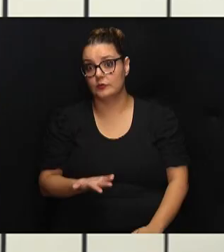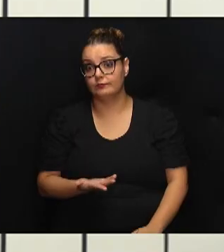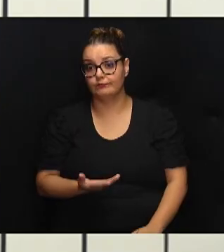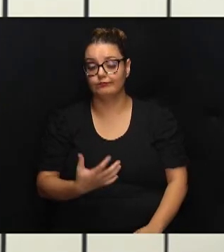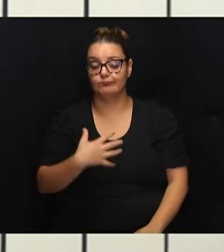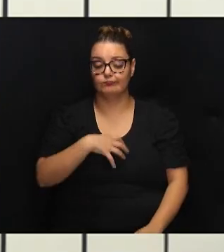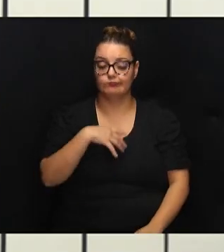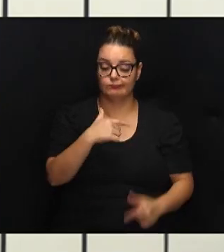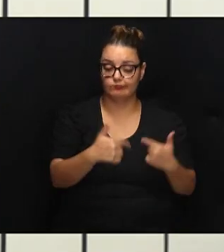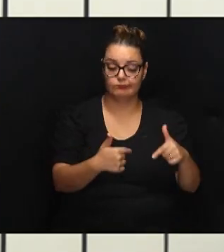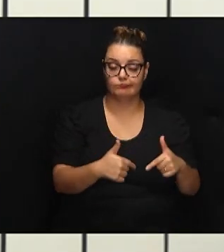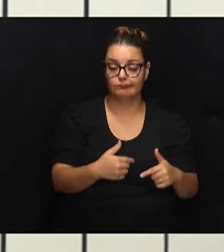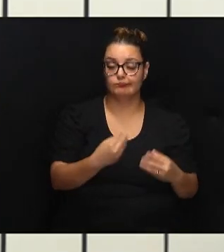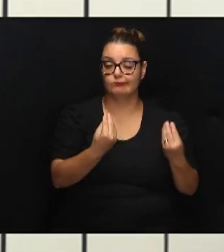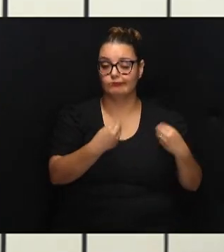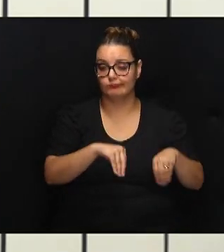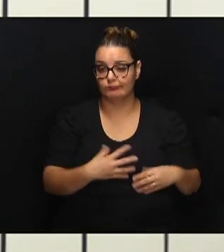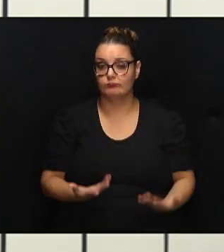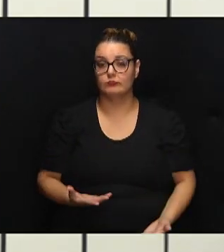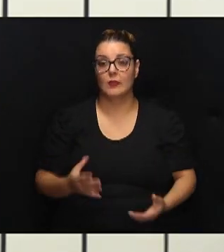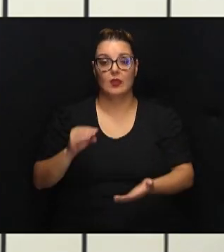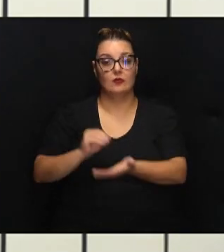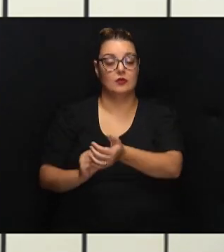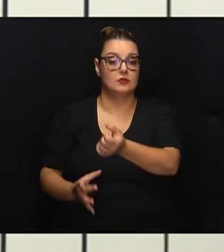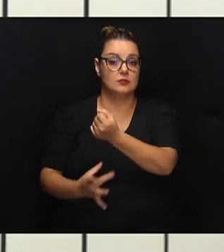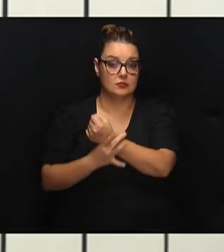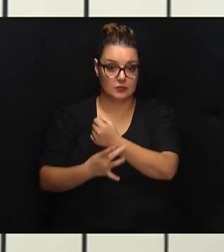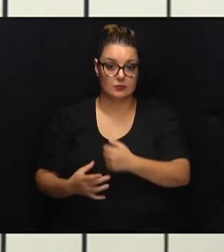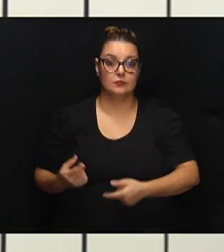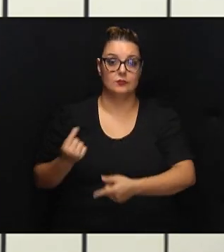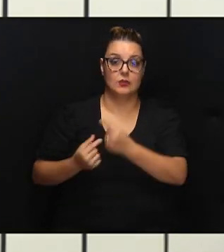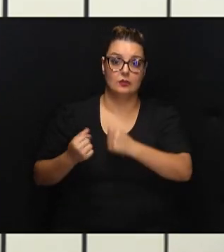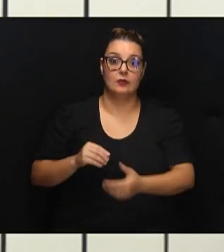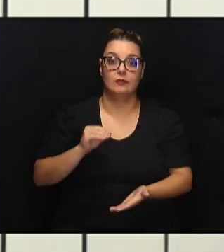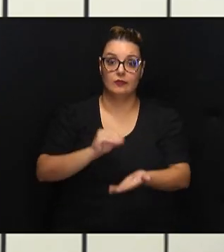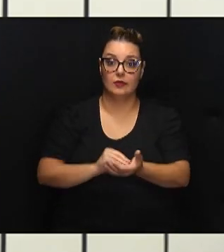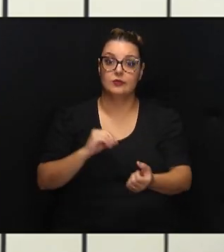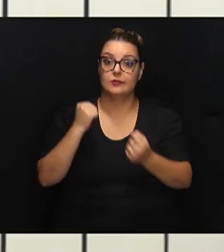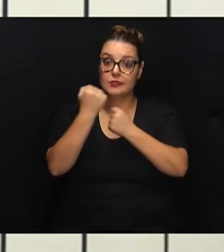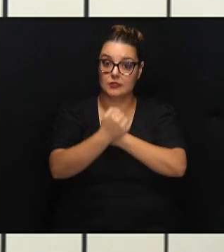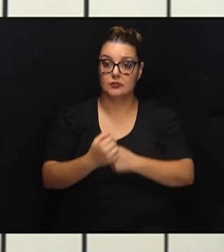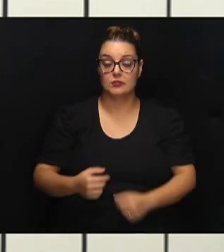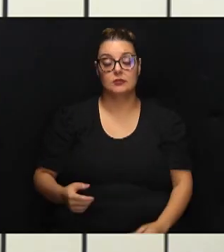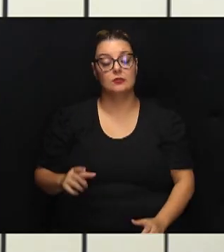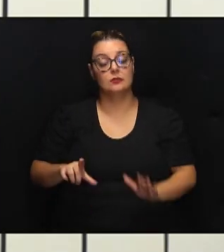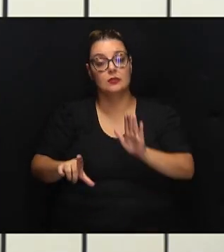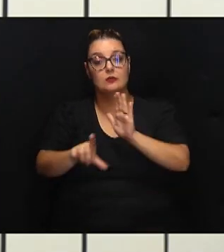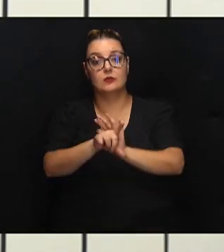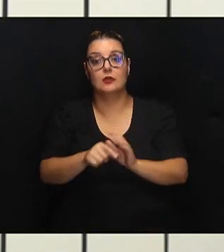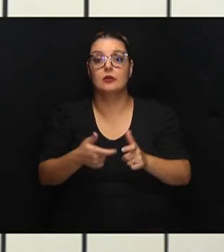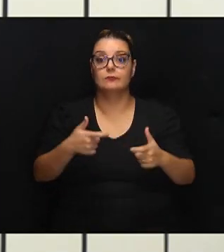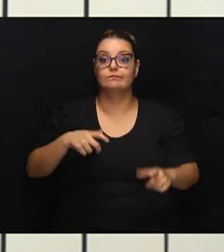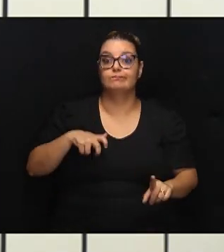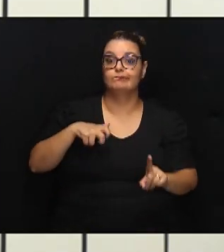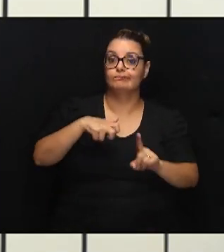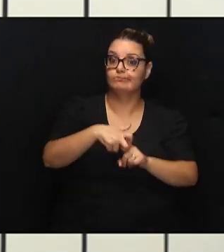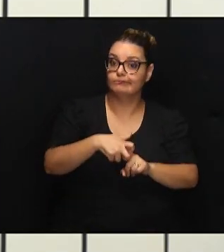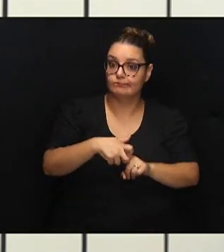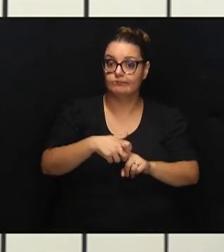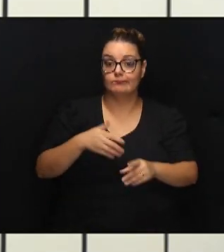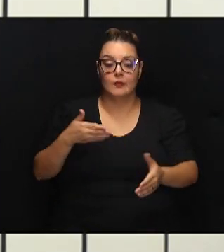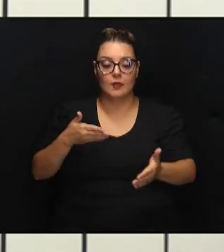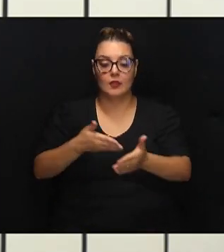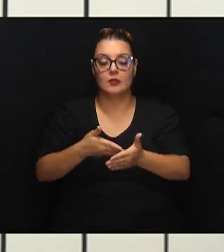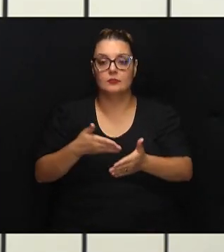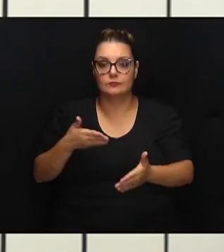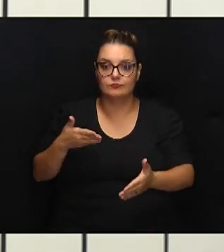precária, insegurança econômica, falta de proteção legal, aumento do risco de acidentes e acesso limitado